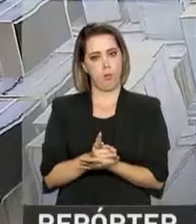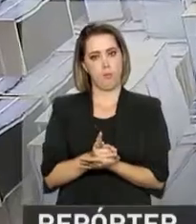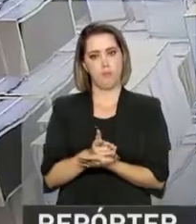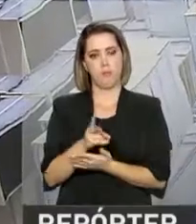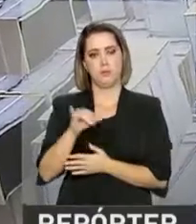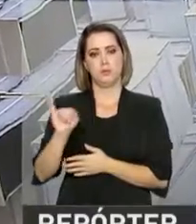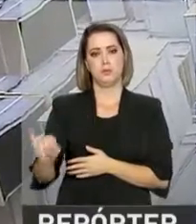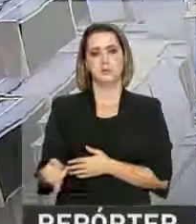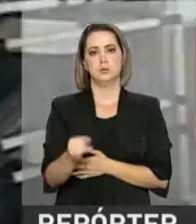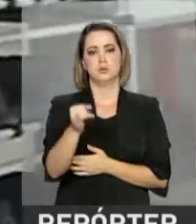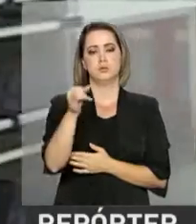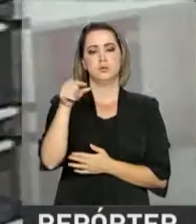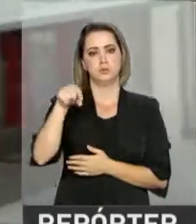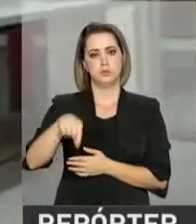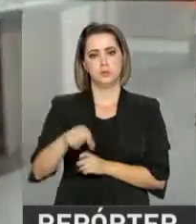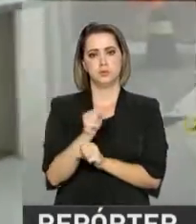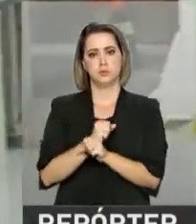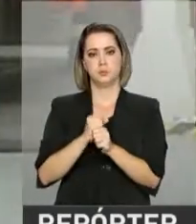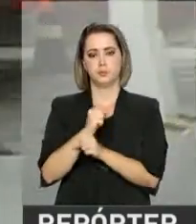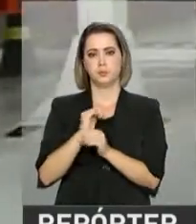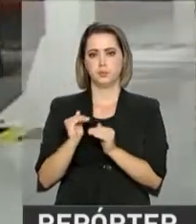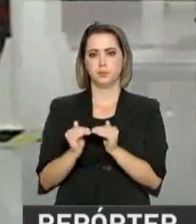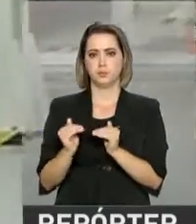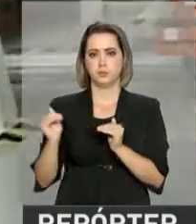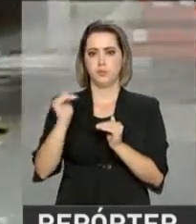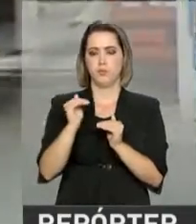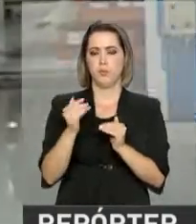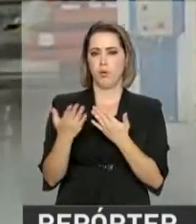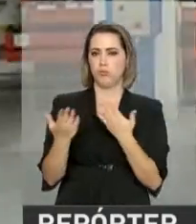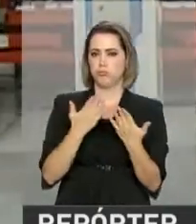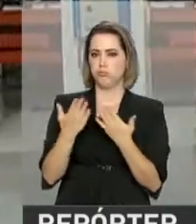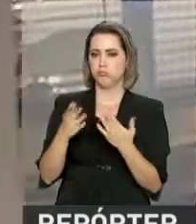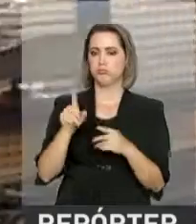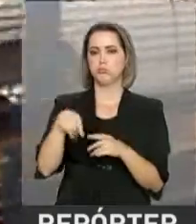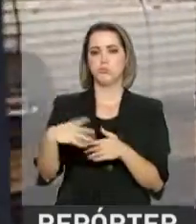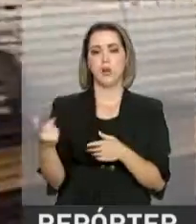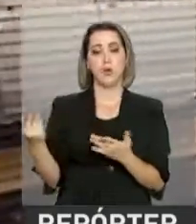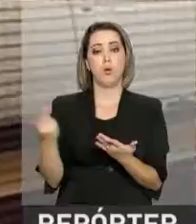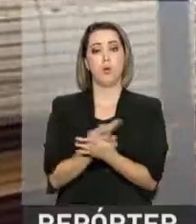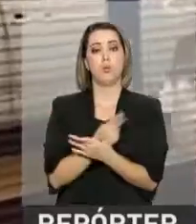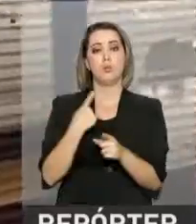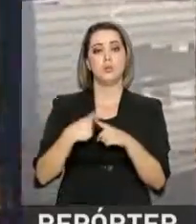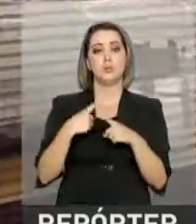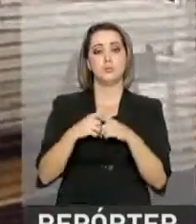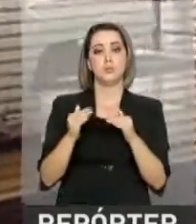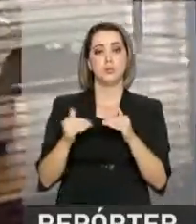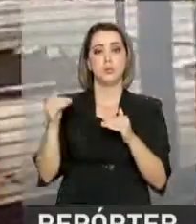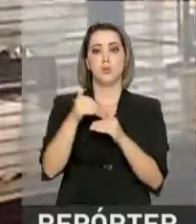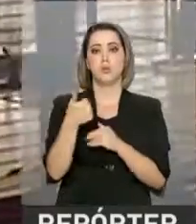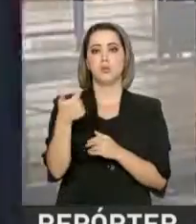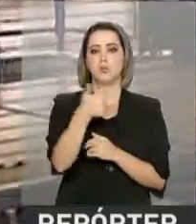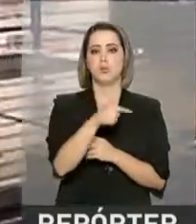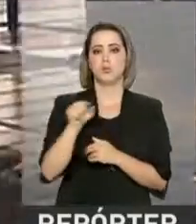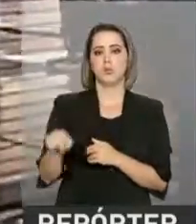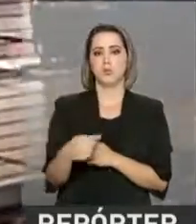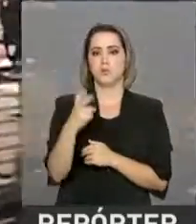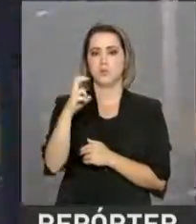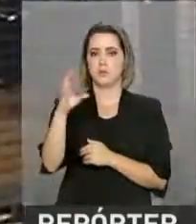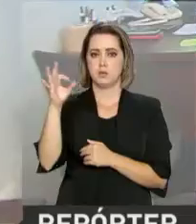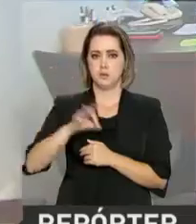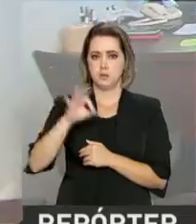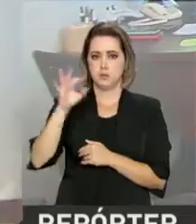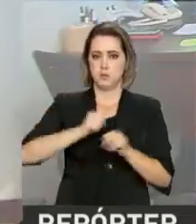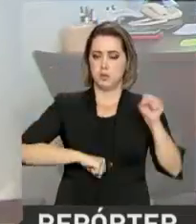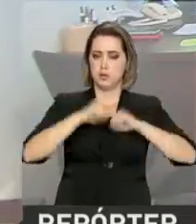janeiro deste ano. O crescimento de um ano para o outro foi puxado pelo aumento de 12,5% nas